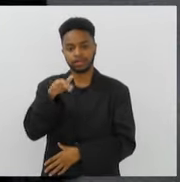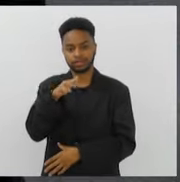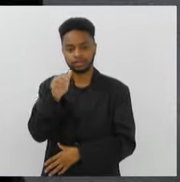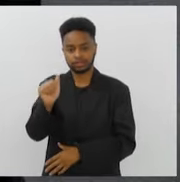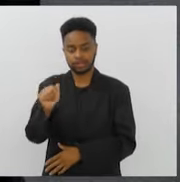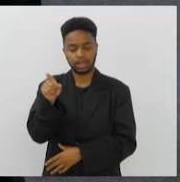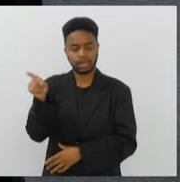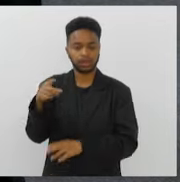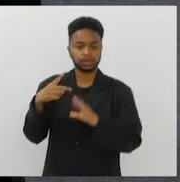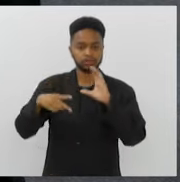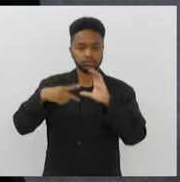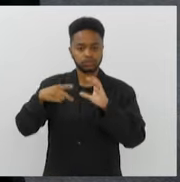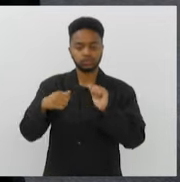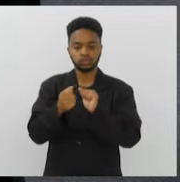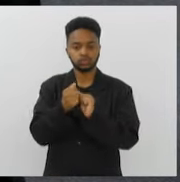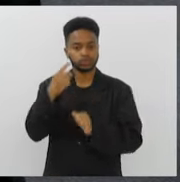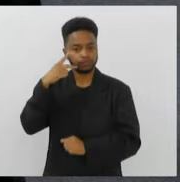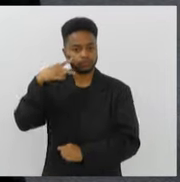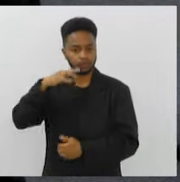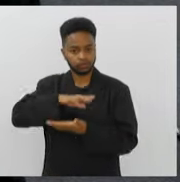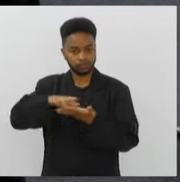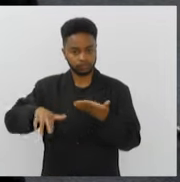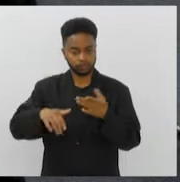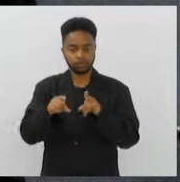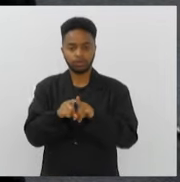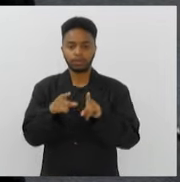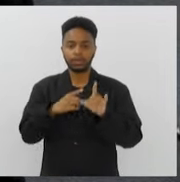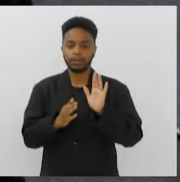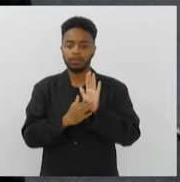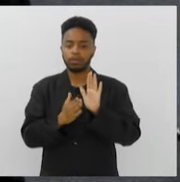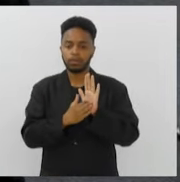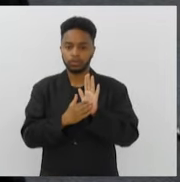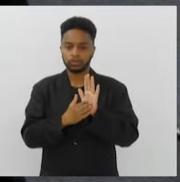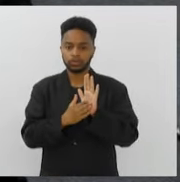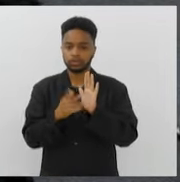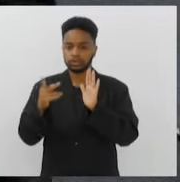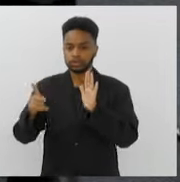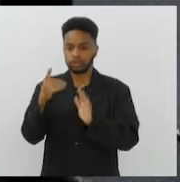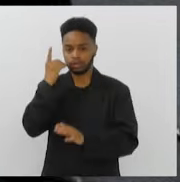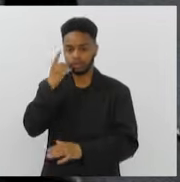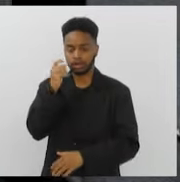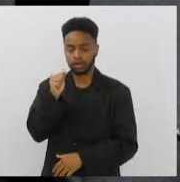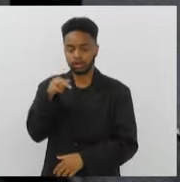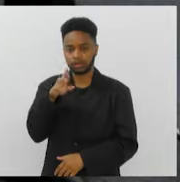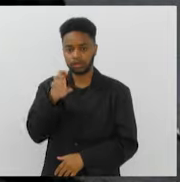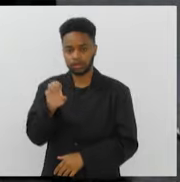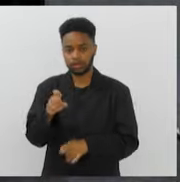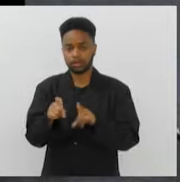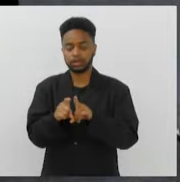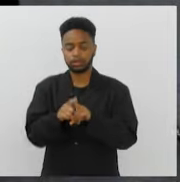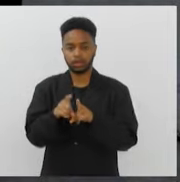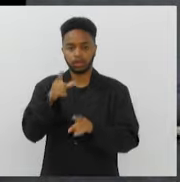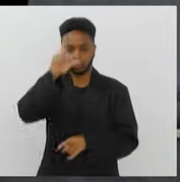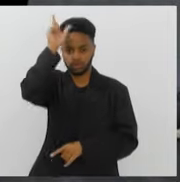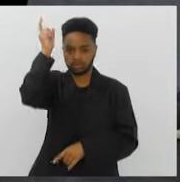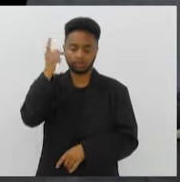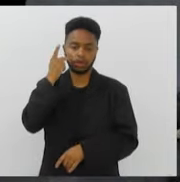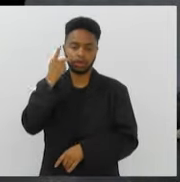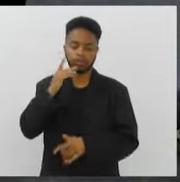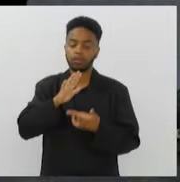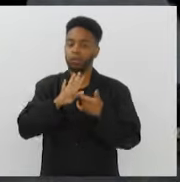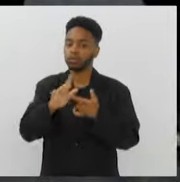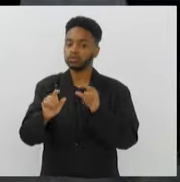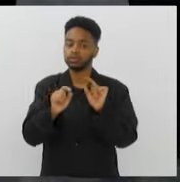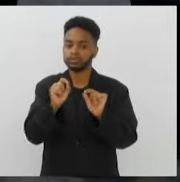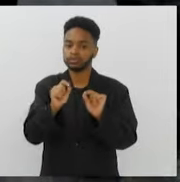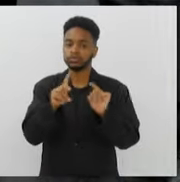os vereadores, e foi reiterada uma proposição que é do deputado André, do deputado Luiz Paulo também, que fala